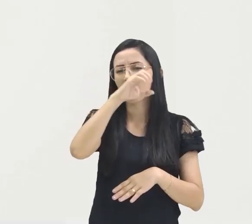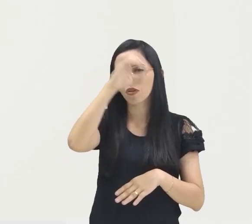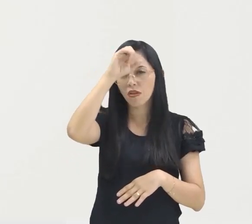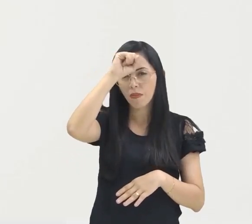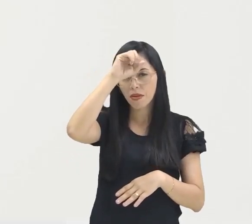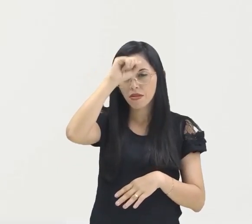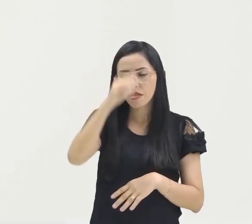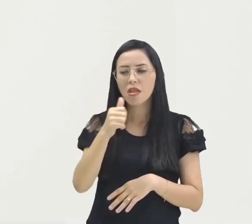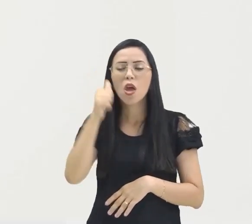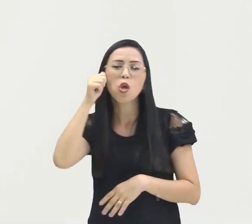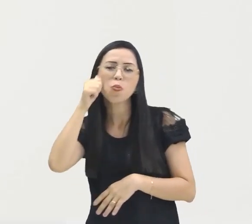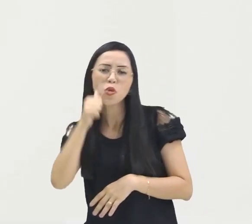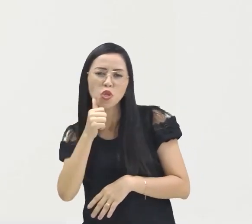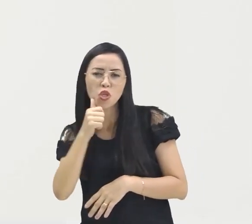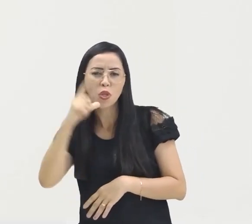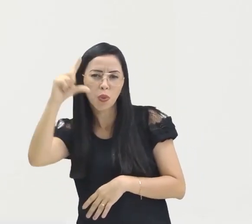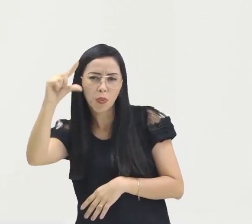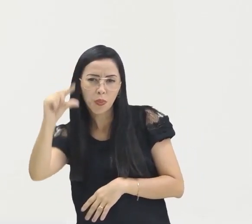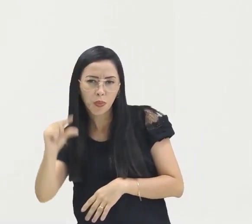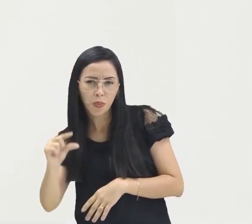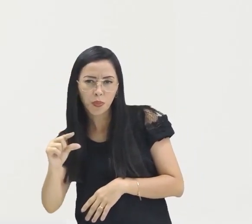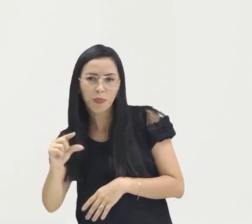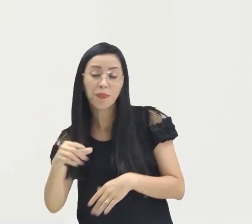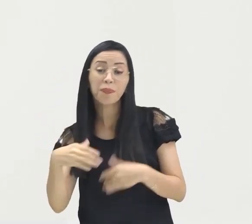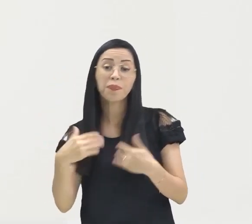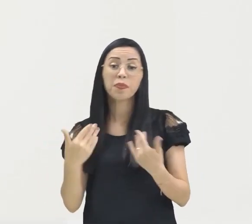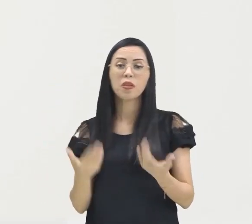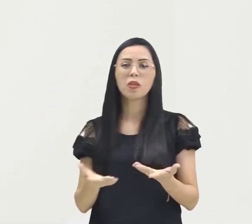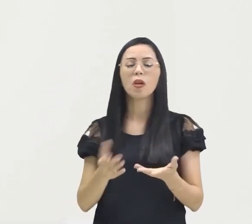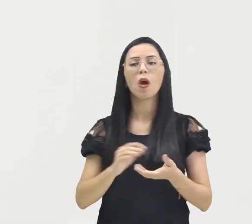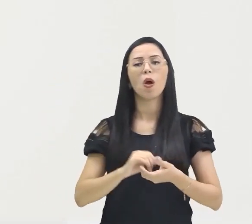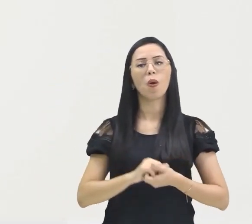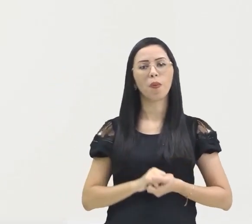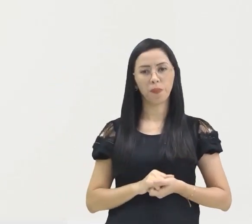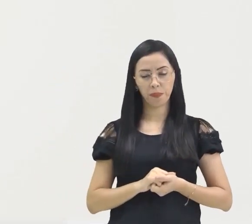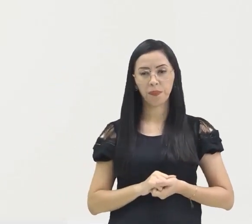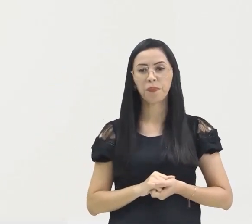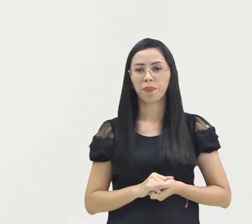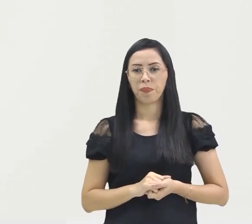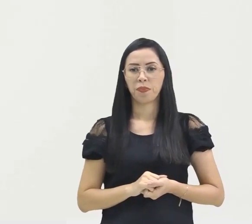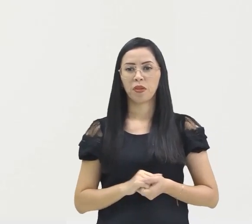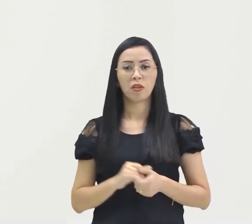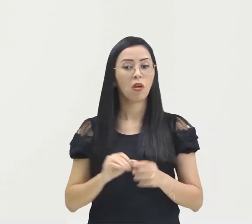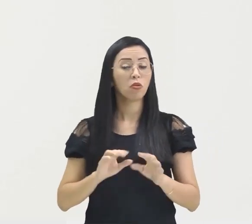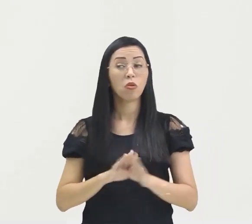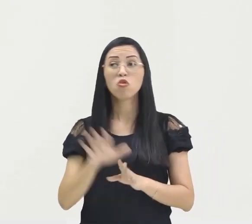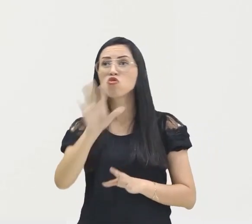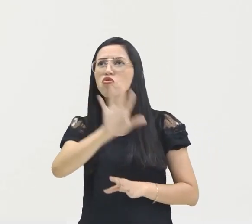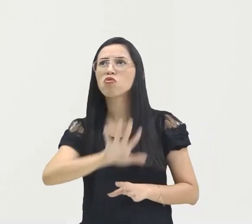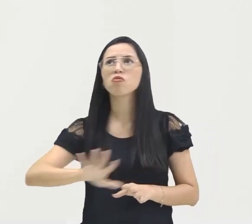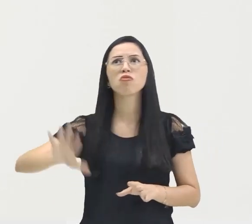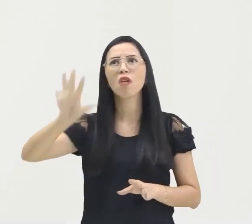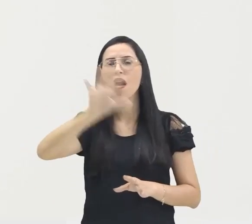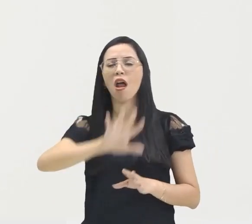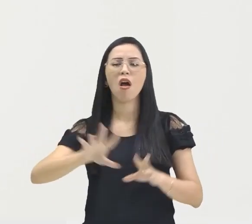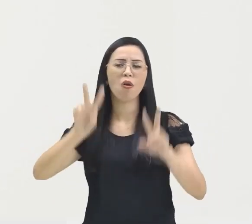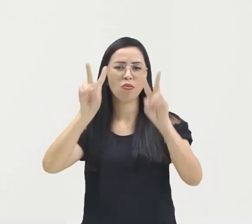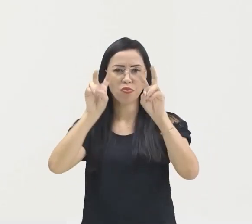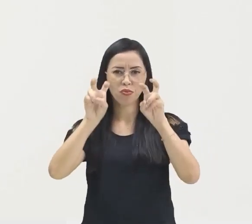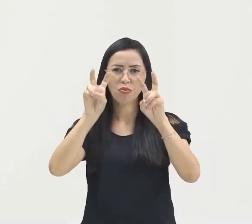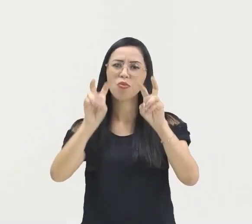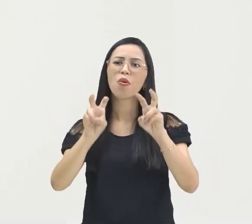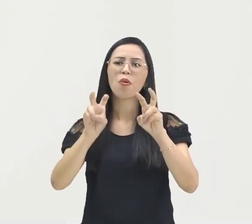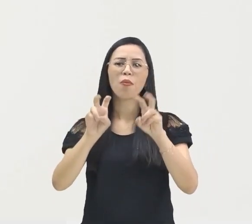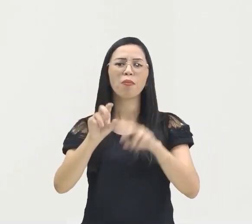incidência maior é em meninos. E dá um aparato assim já final, de um todo, dá sobre a dislexia. E